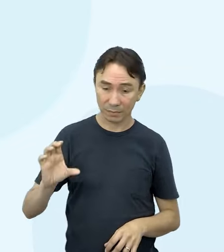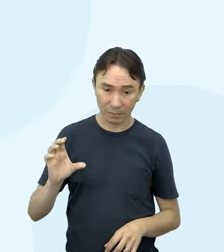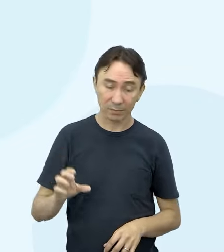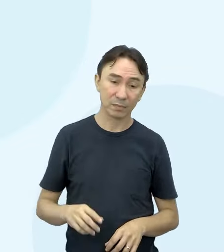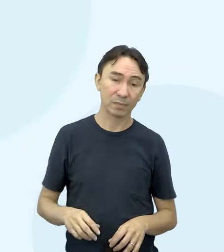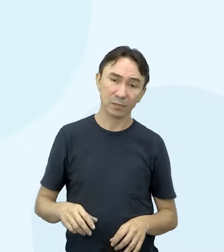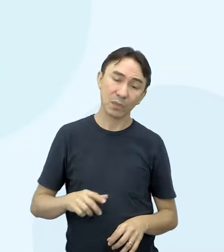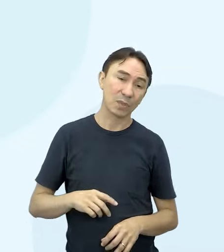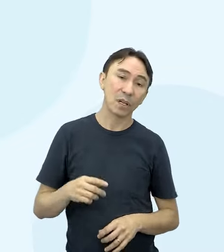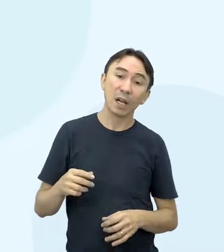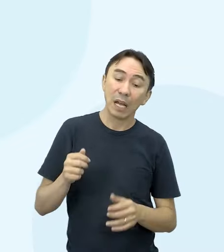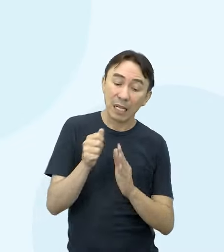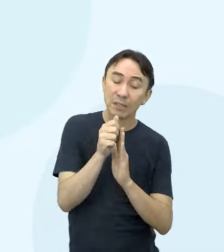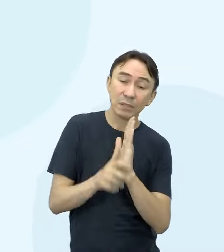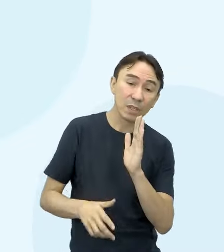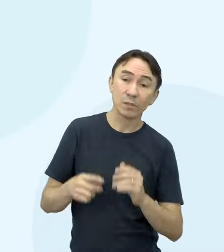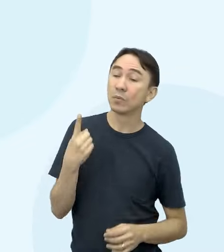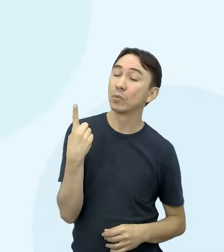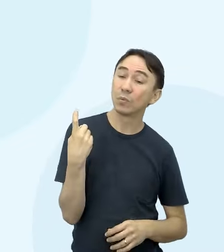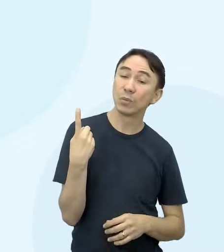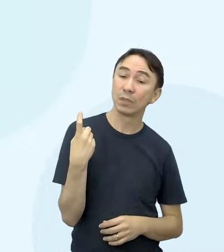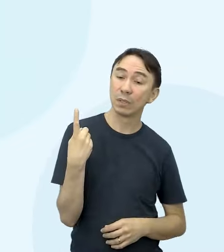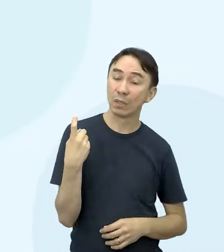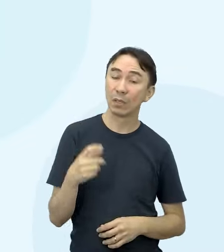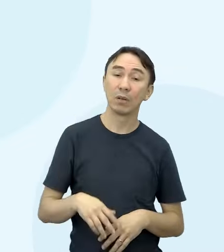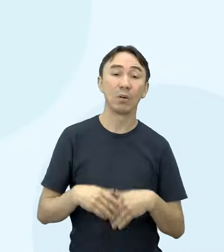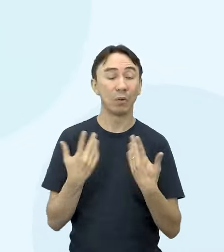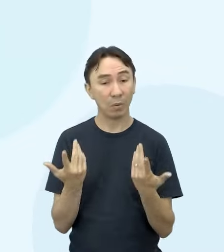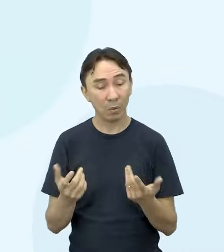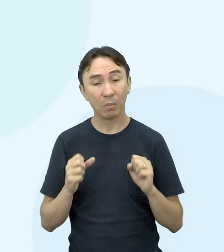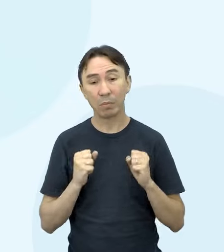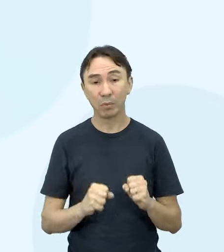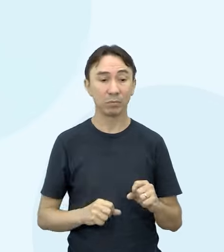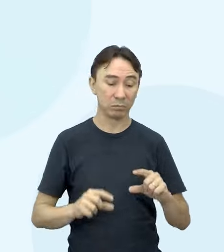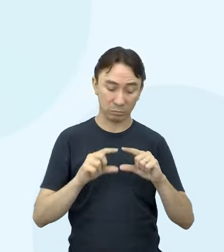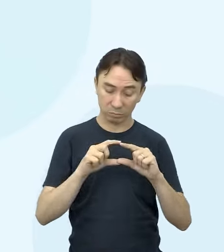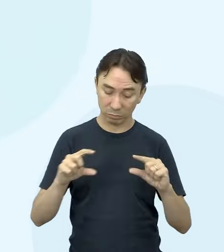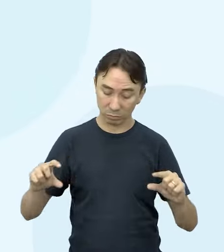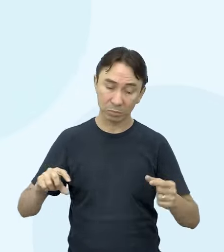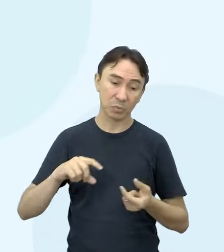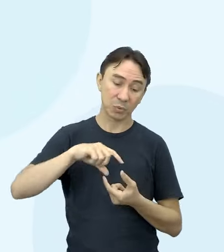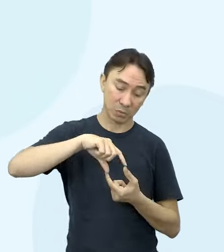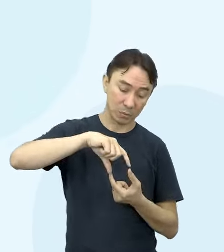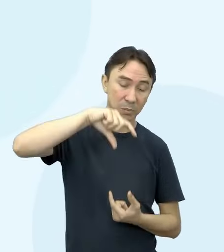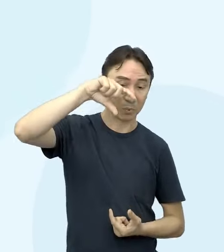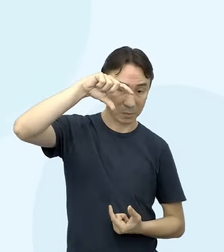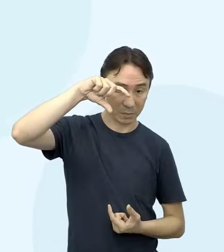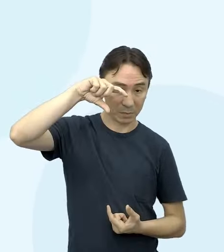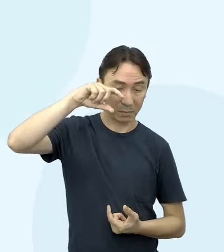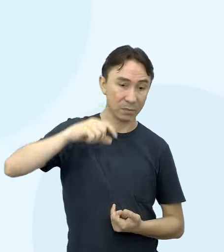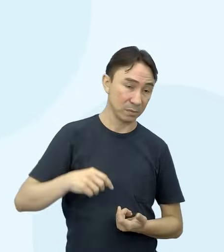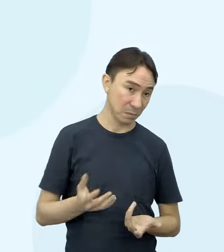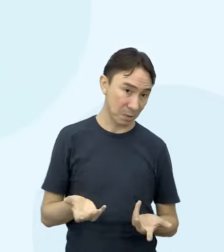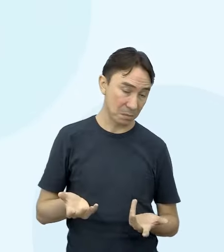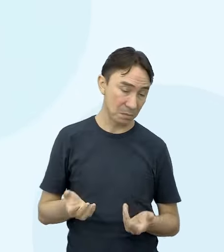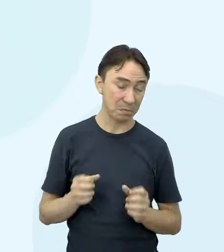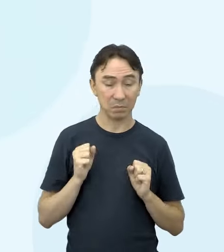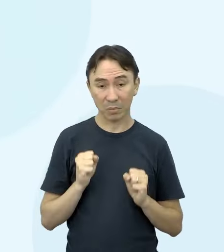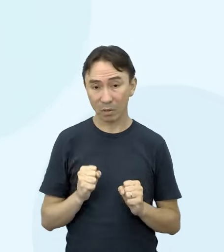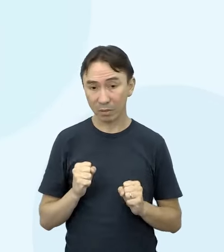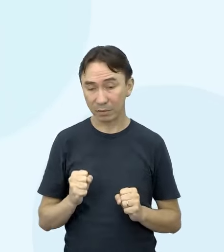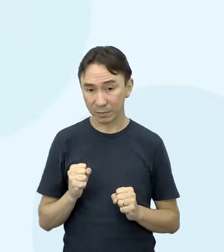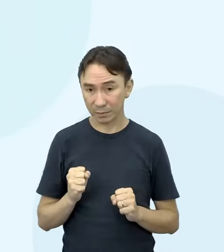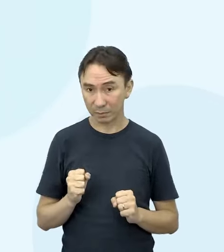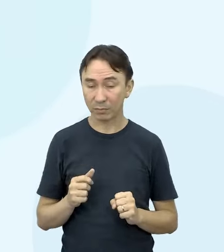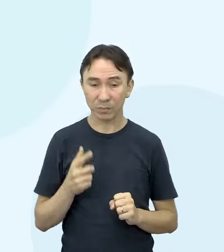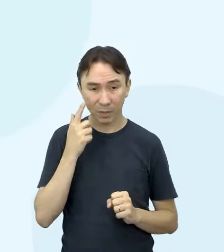única atividade, né? Ou ainda de modo vertical, né? Como a gente estava falando, quando ela vai por ela mesma, né? Desencadeando uma